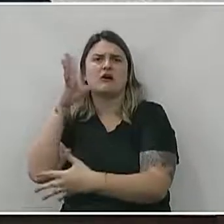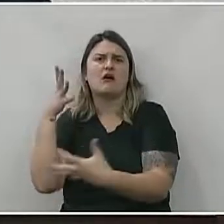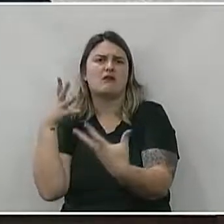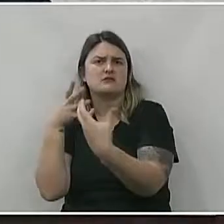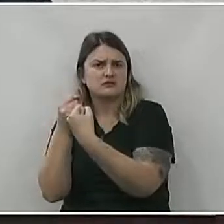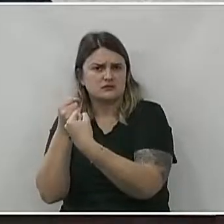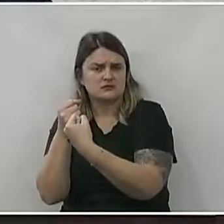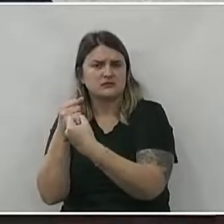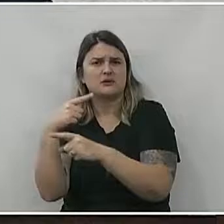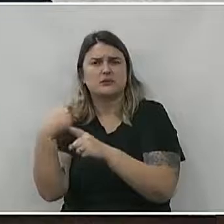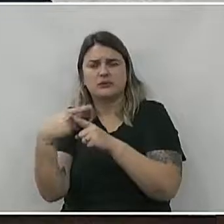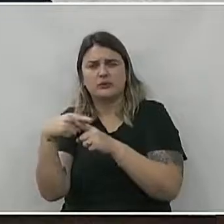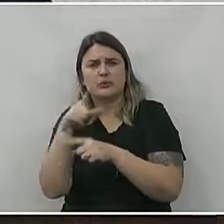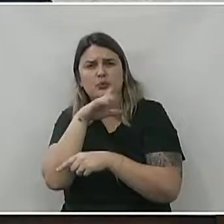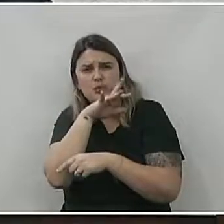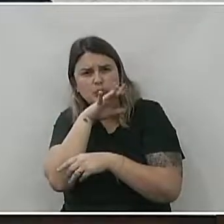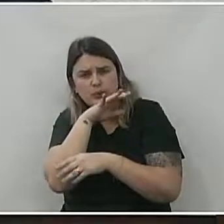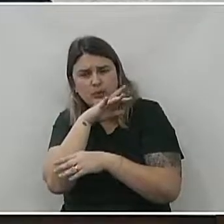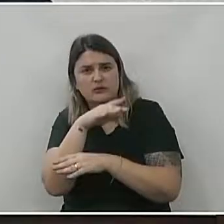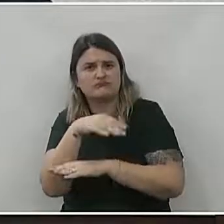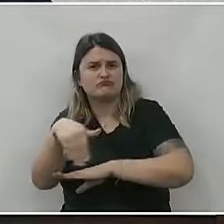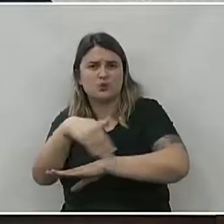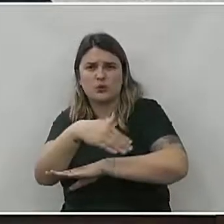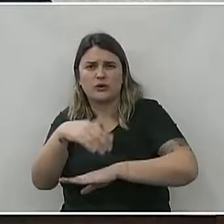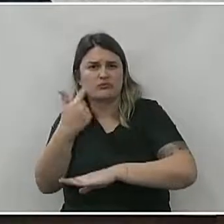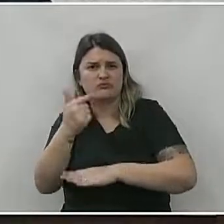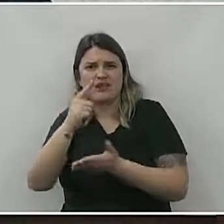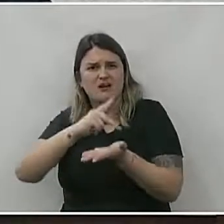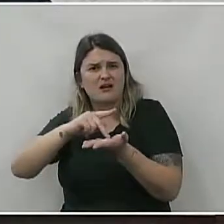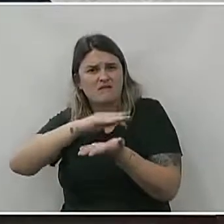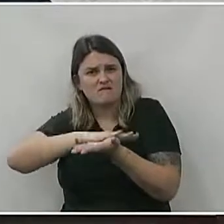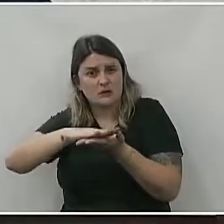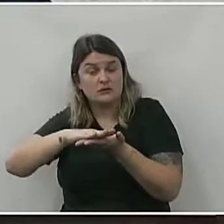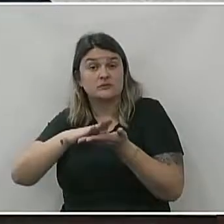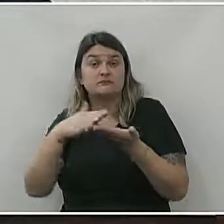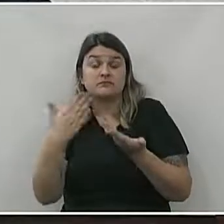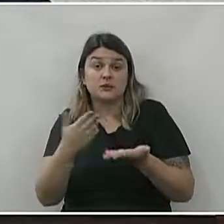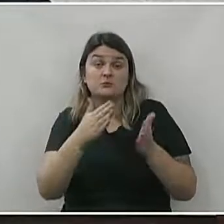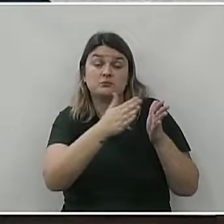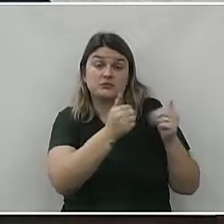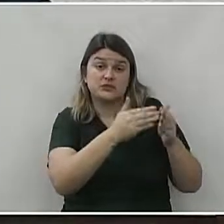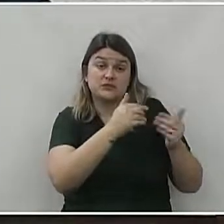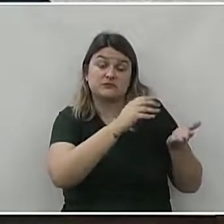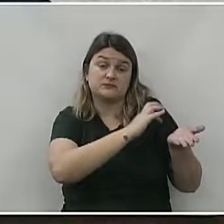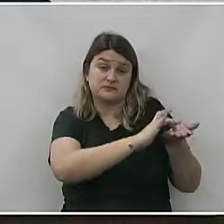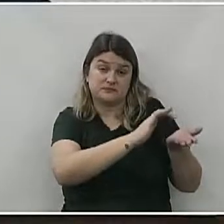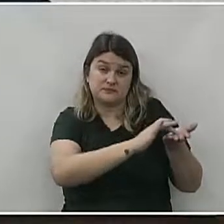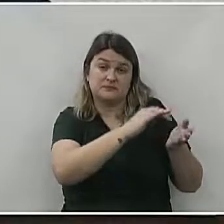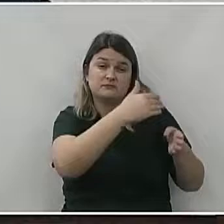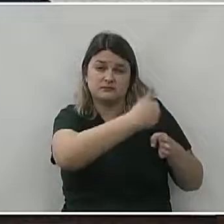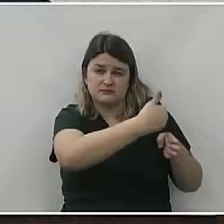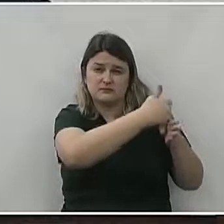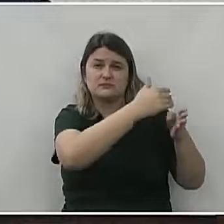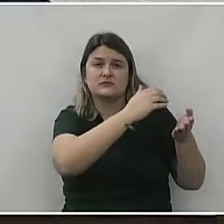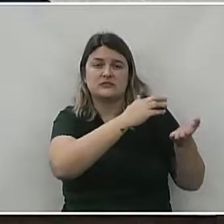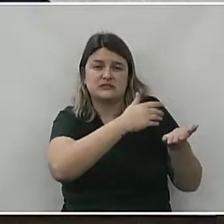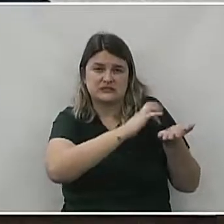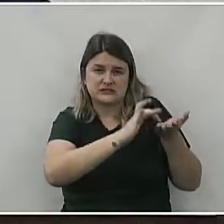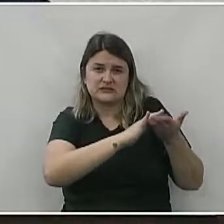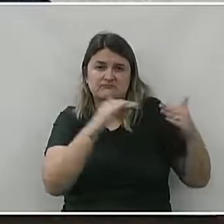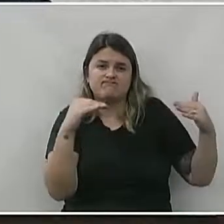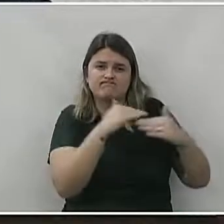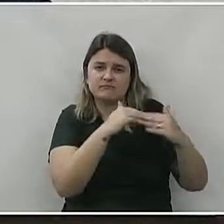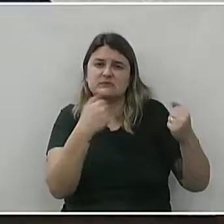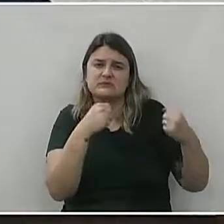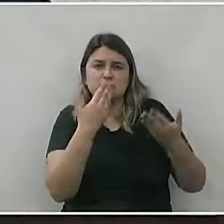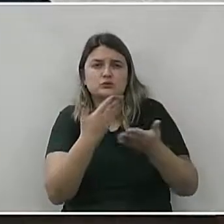nesse ponto. Dessa forma, pede-se que o setor competente possa estudar medidas cabíveis para melhorar essa